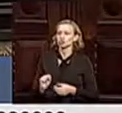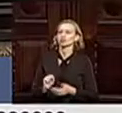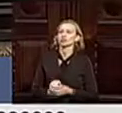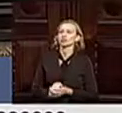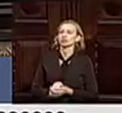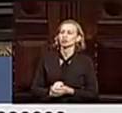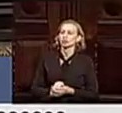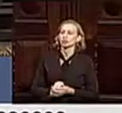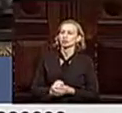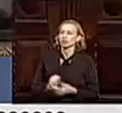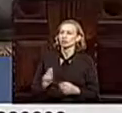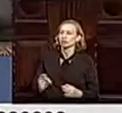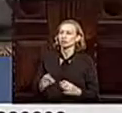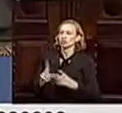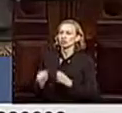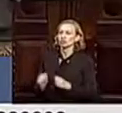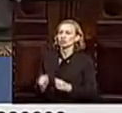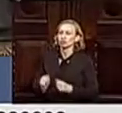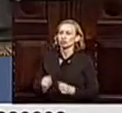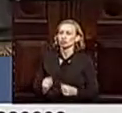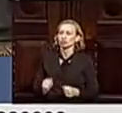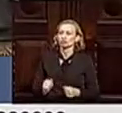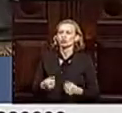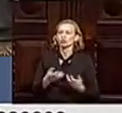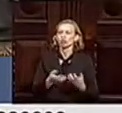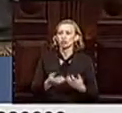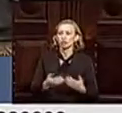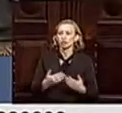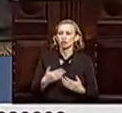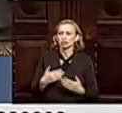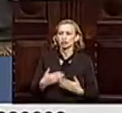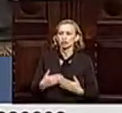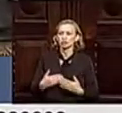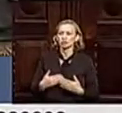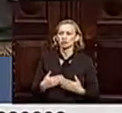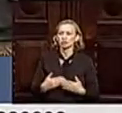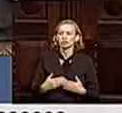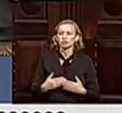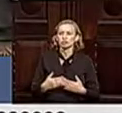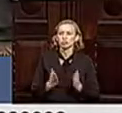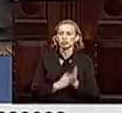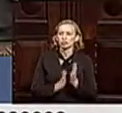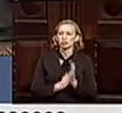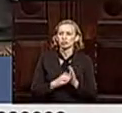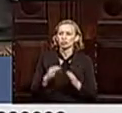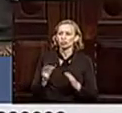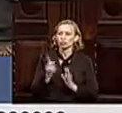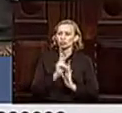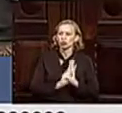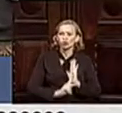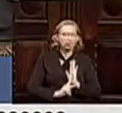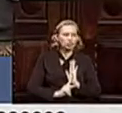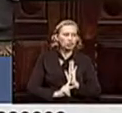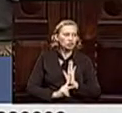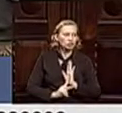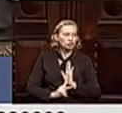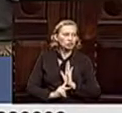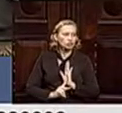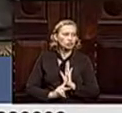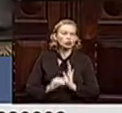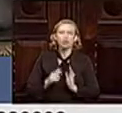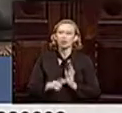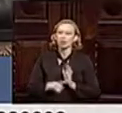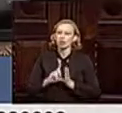sazonalidade de algumas culturas, enfim, mas quero cumprimentar o projeto. E como o deputado André Siciliano, aqui eu fiz menção a quilombolas, antes